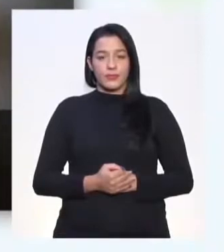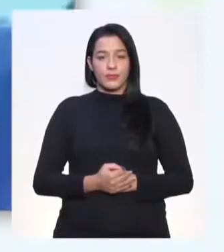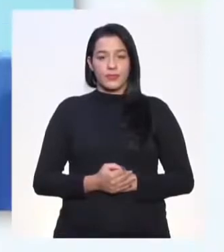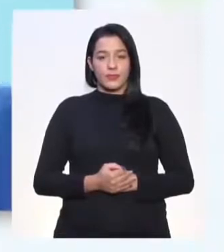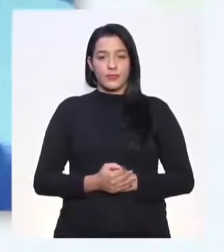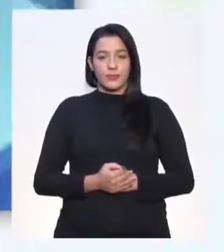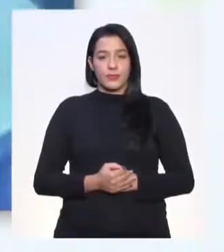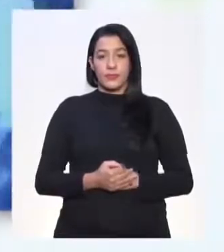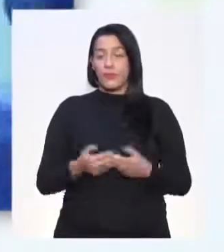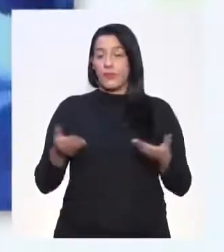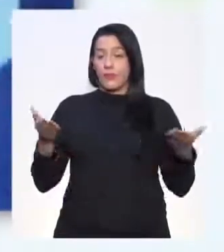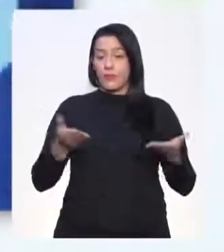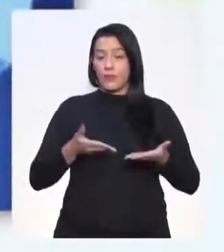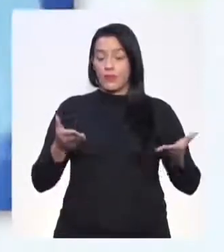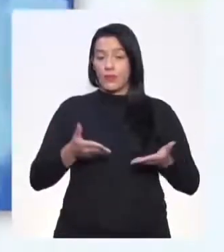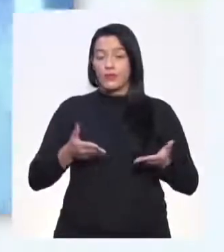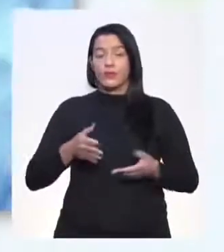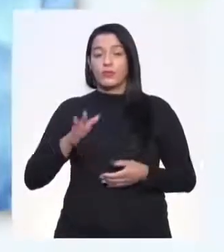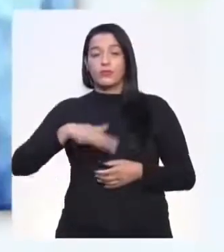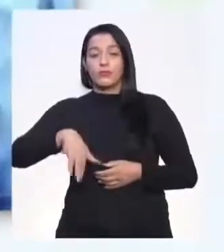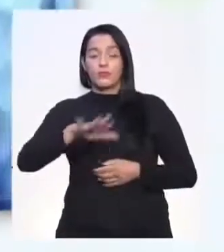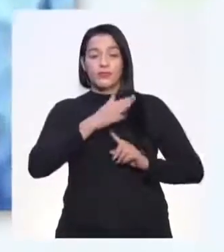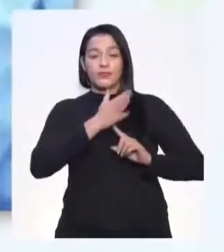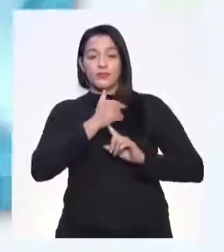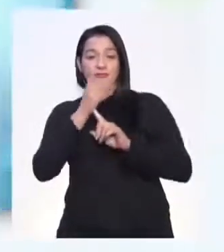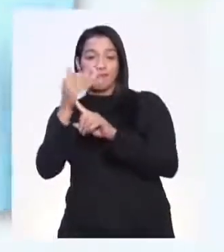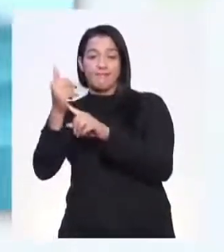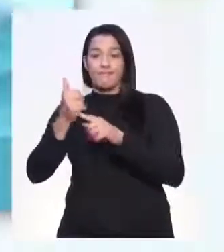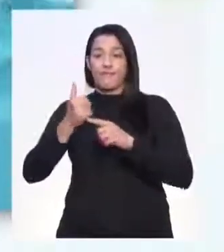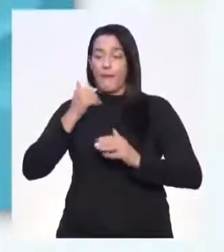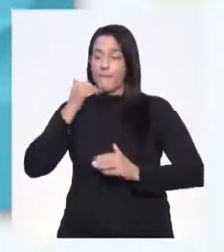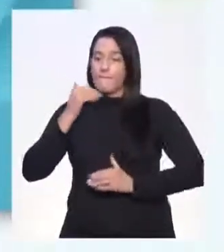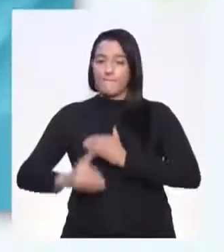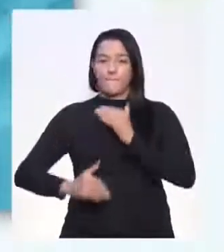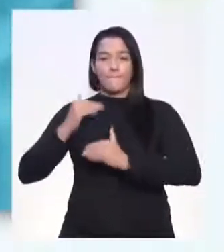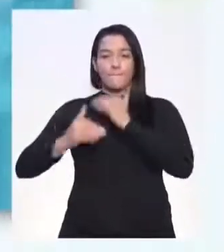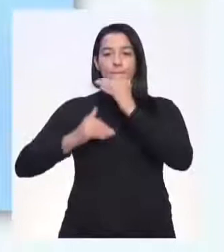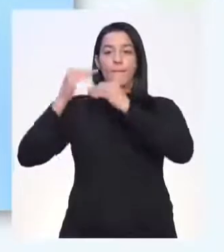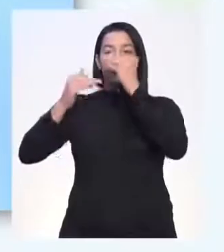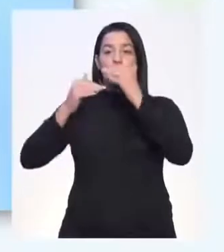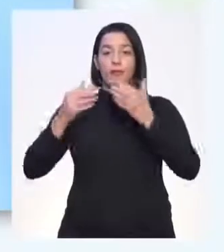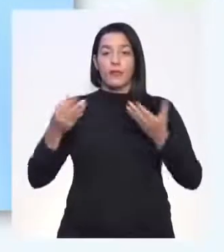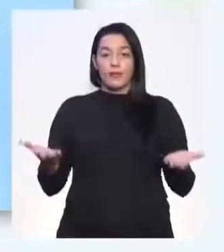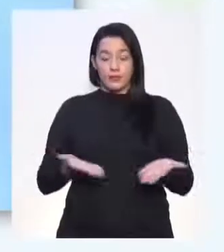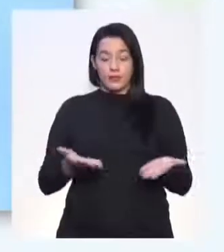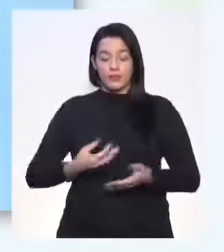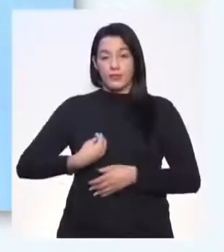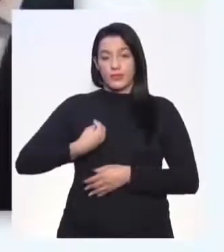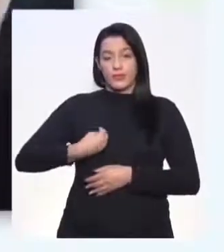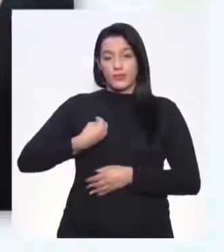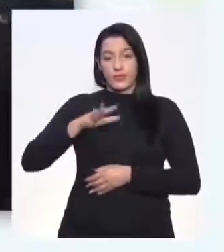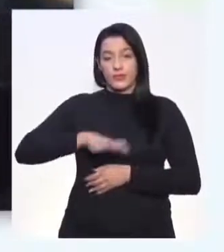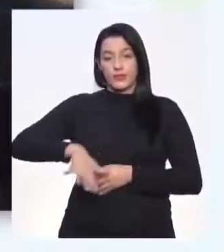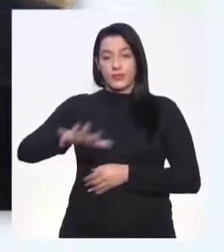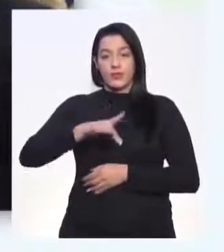environments. Hoje, a tecnologia está cada vez mais avançada e presente na área de saúde.